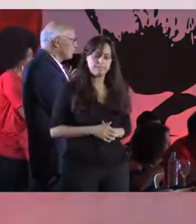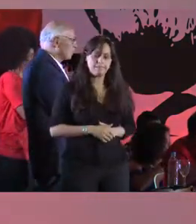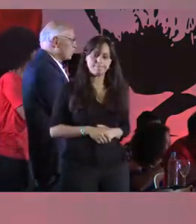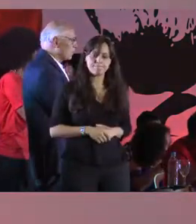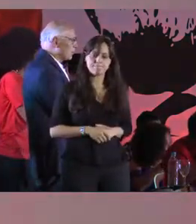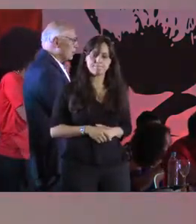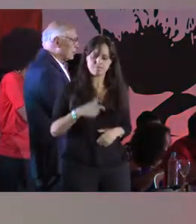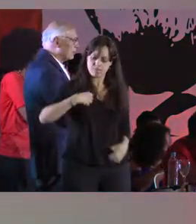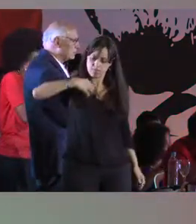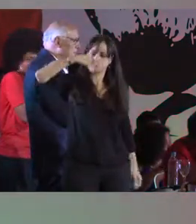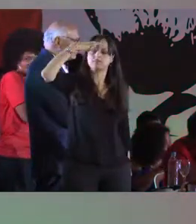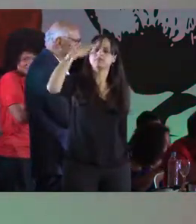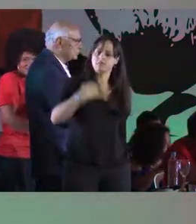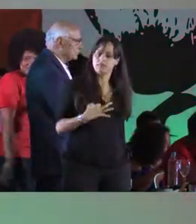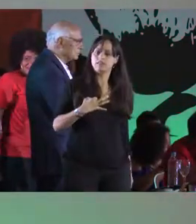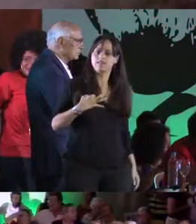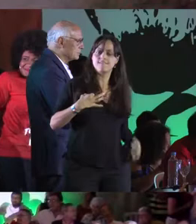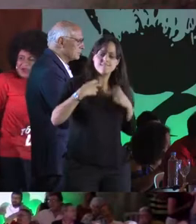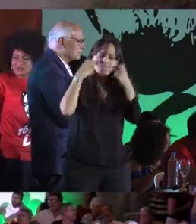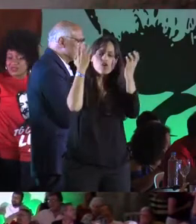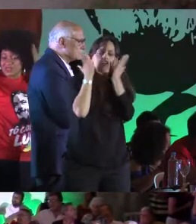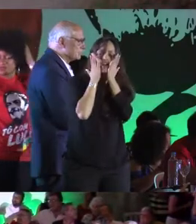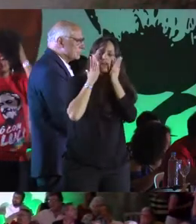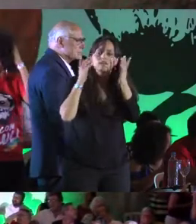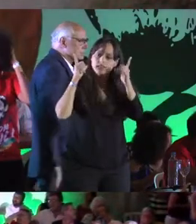Caráter a gente adquire da formação da gente.